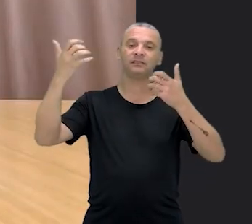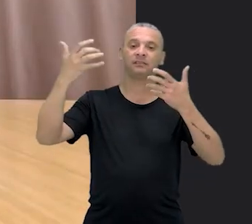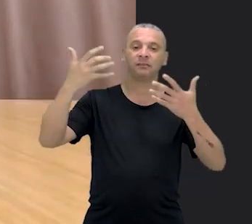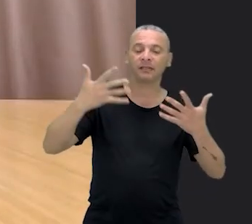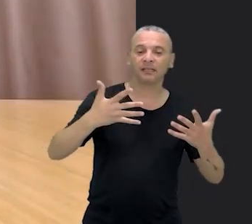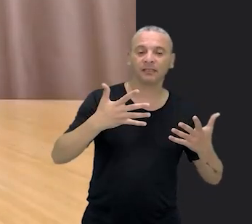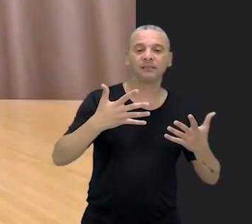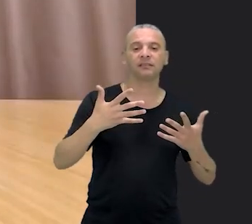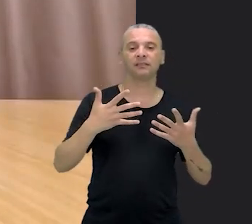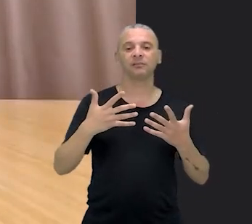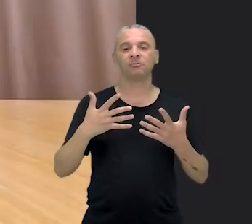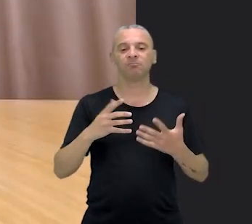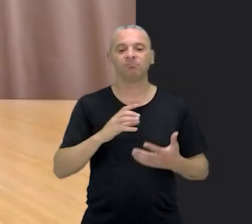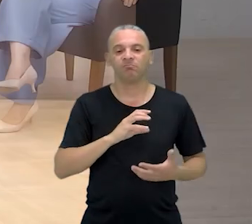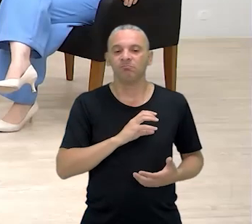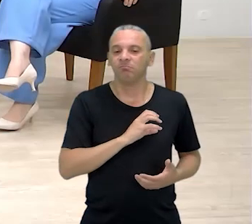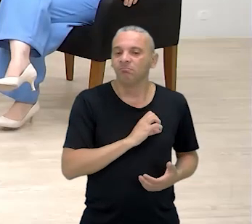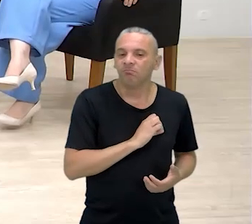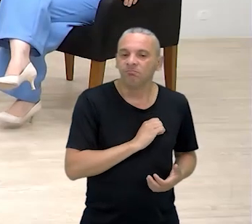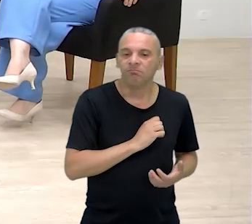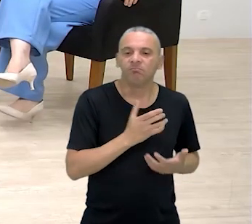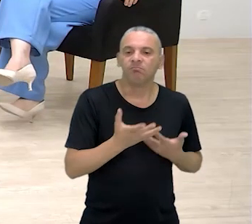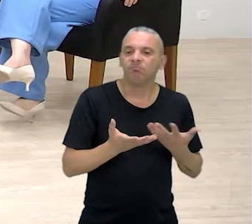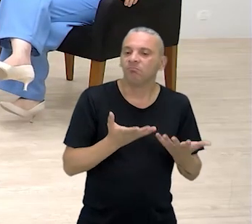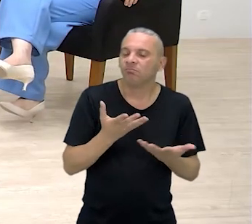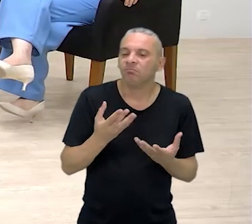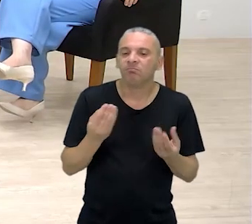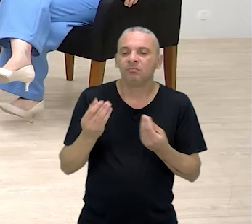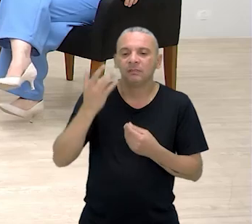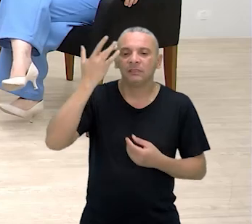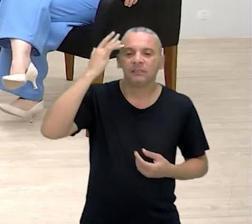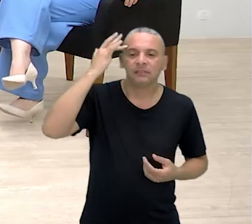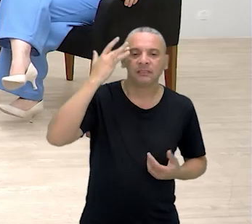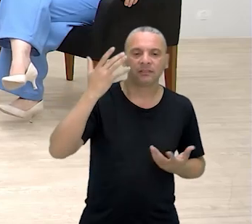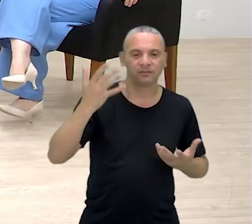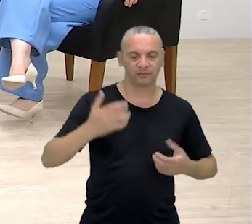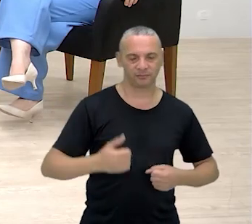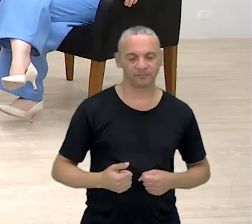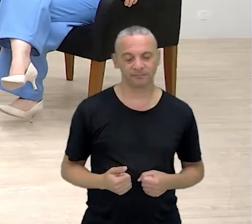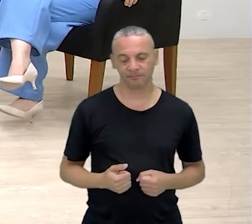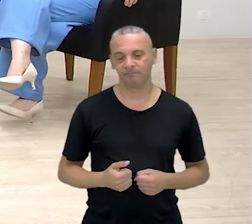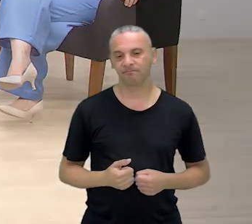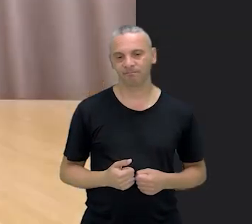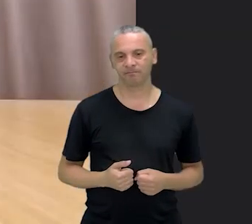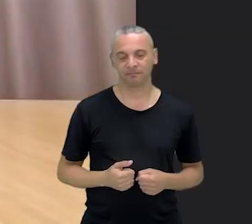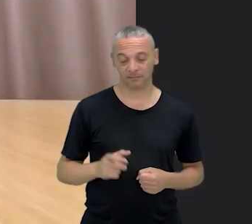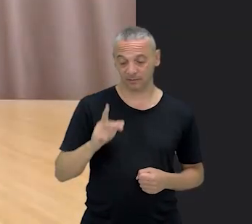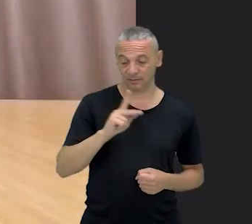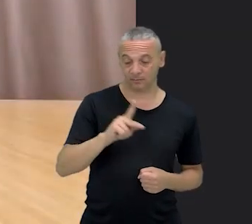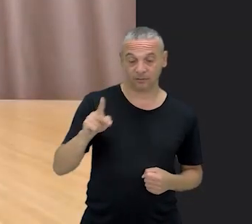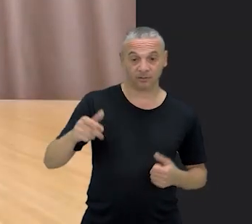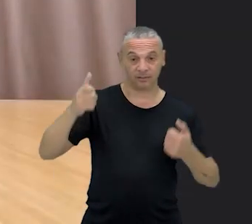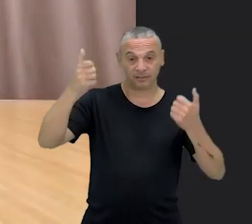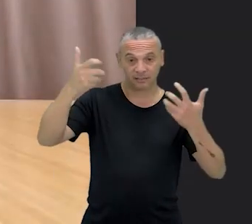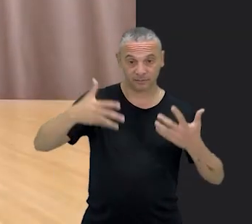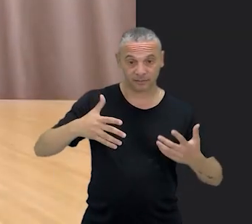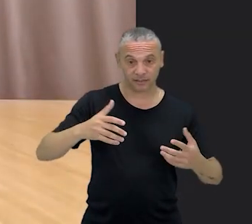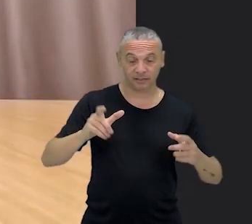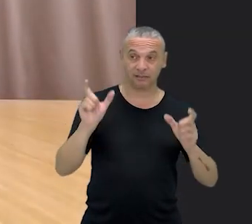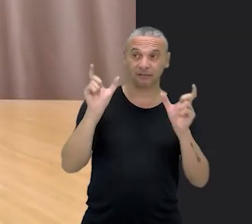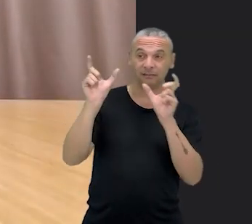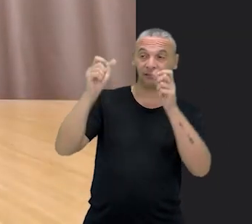romance lento, penoso? Igual o professor falou, falar de amor é muito difícil, né?